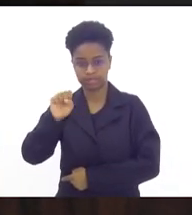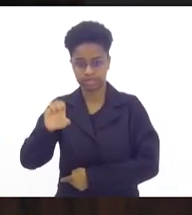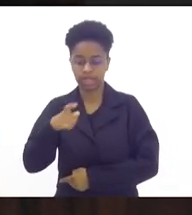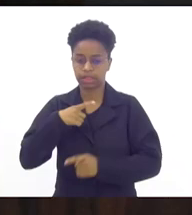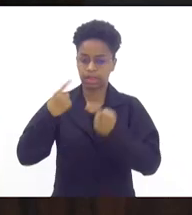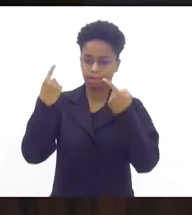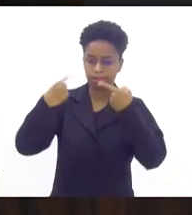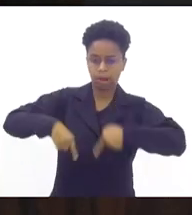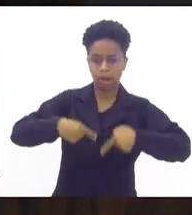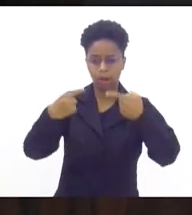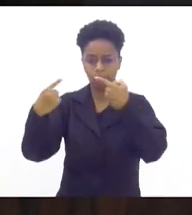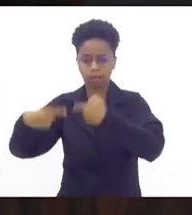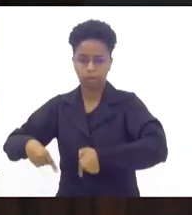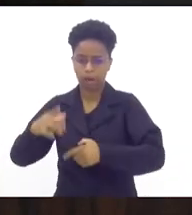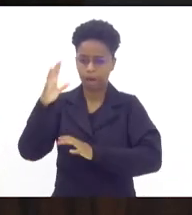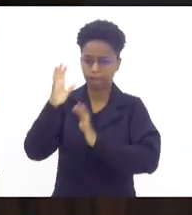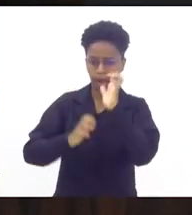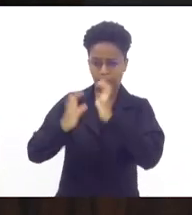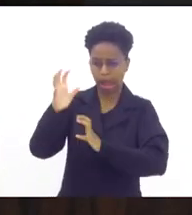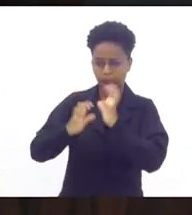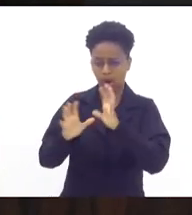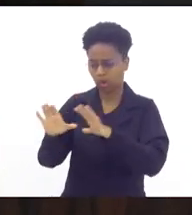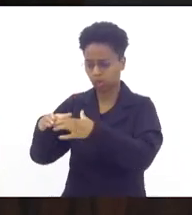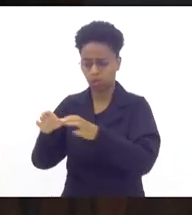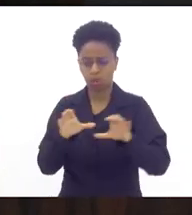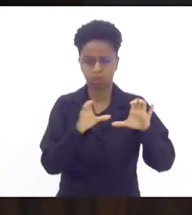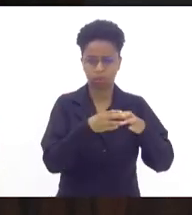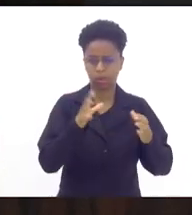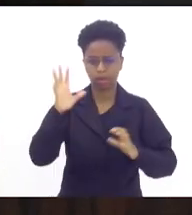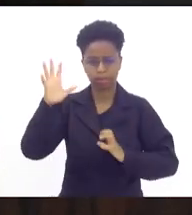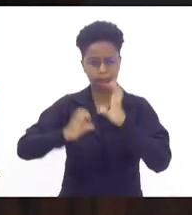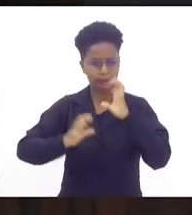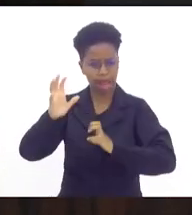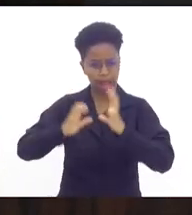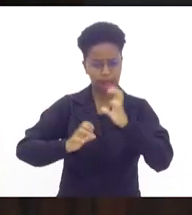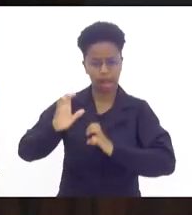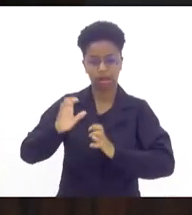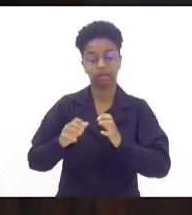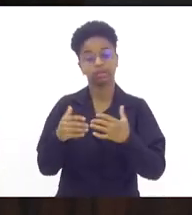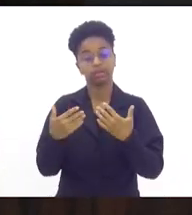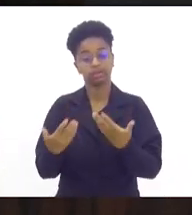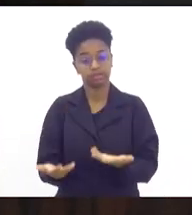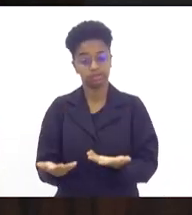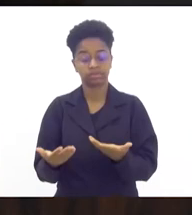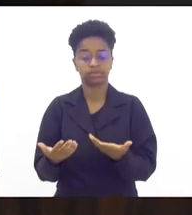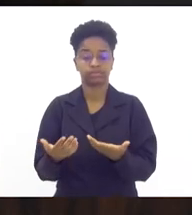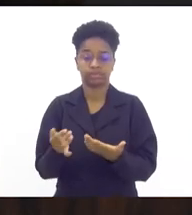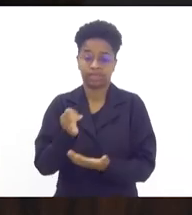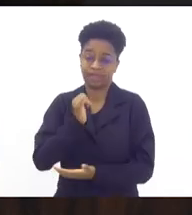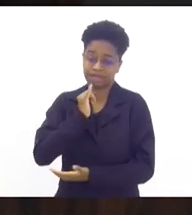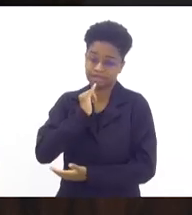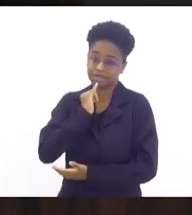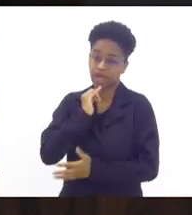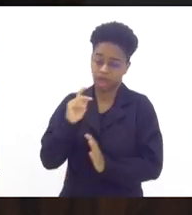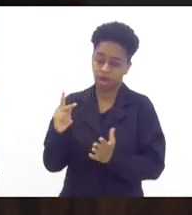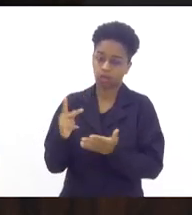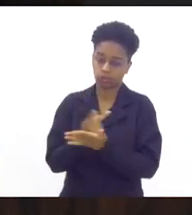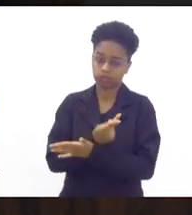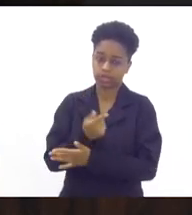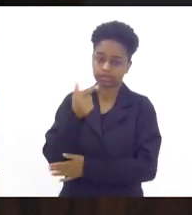e confronto de torcidas infelizmente isso tem sido uma